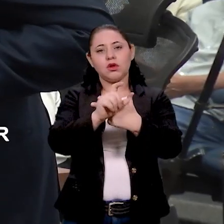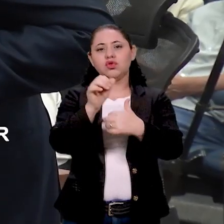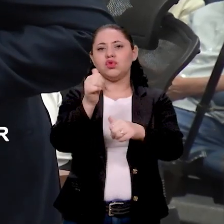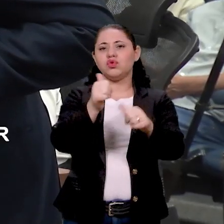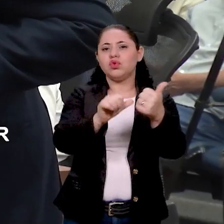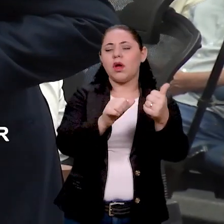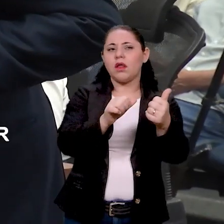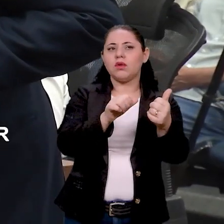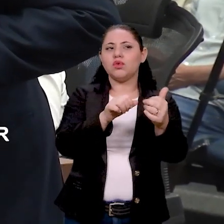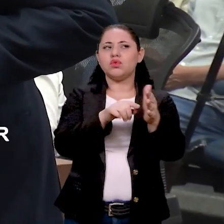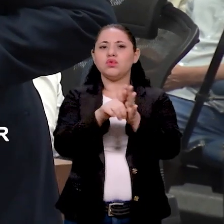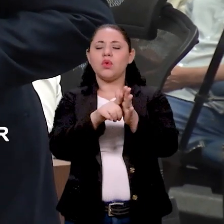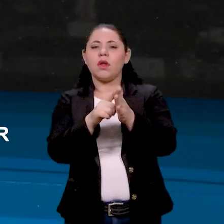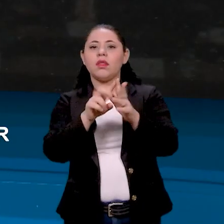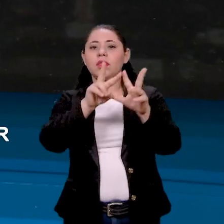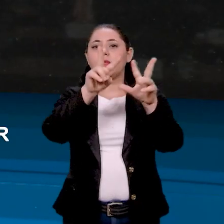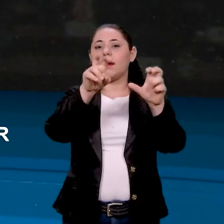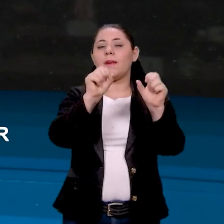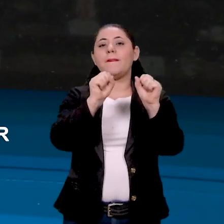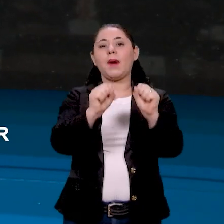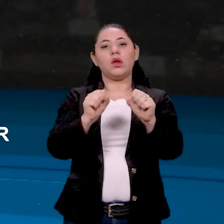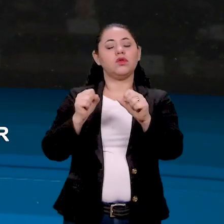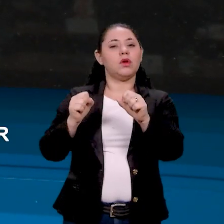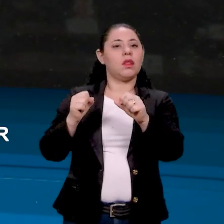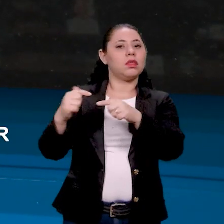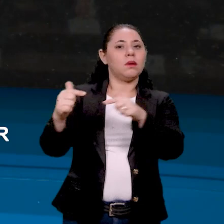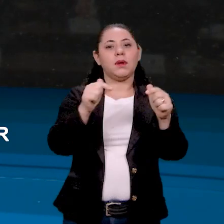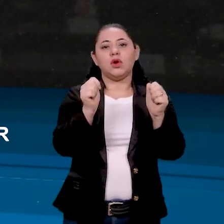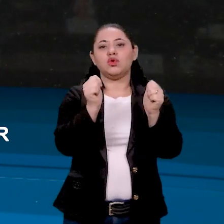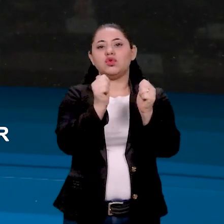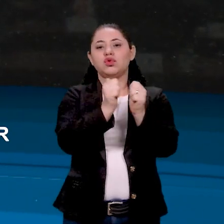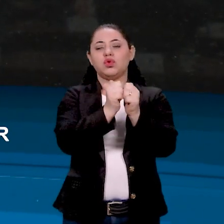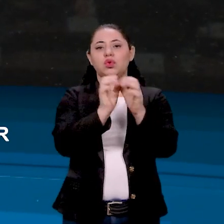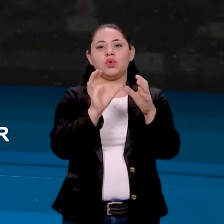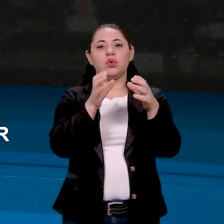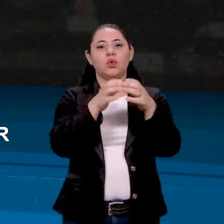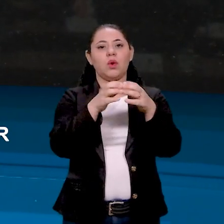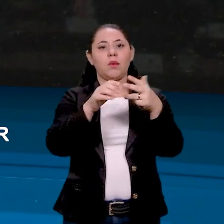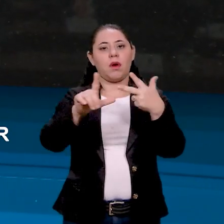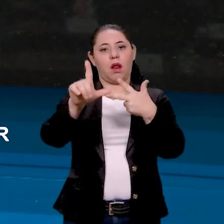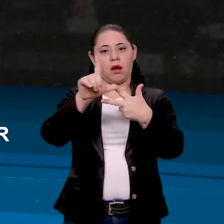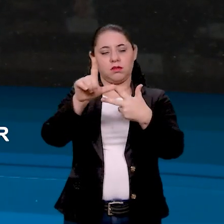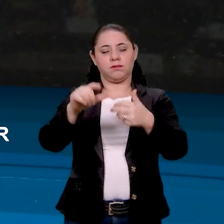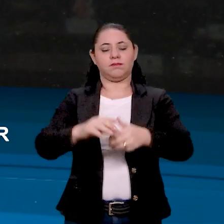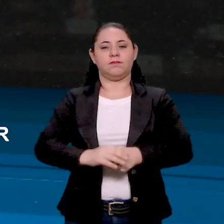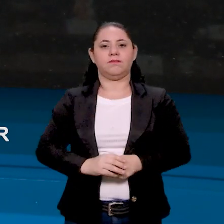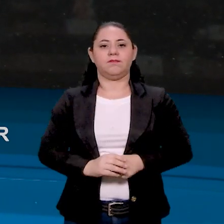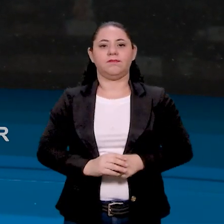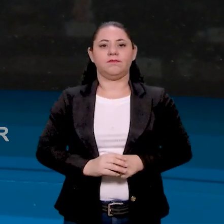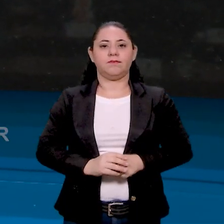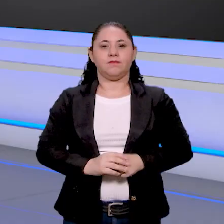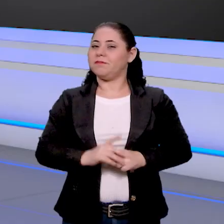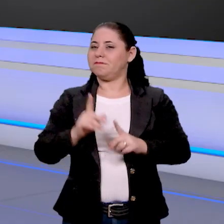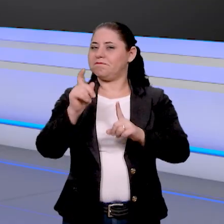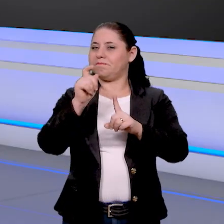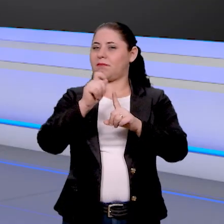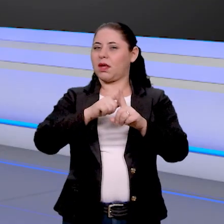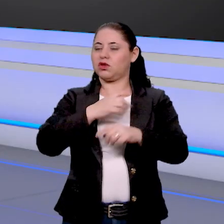para tratar do mesmo tema, que poderá atuar em conjunto com o grupo do Legislativo.